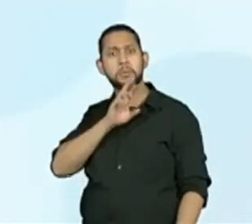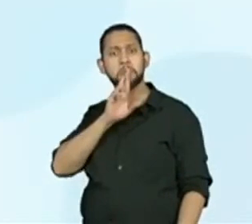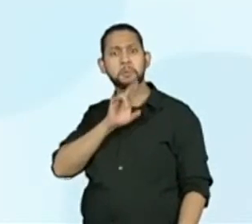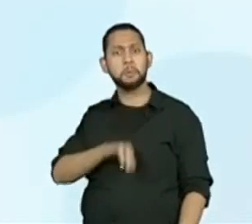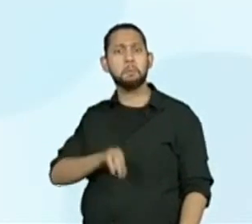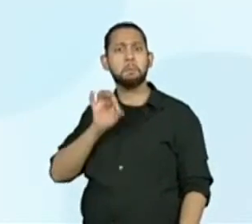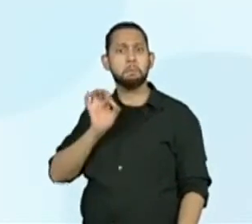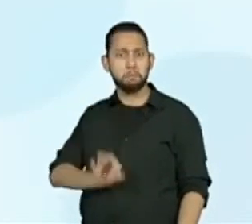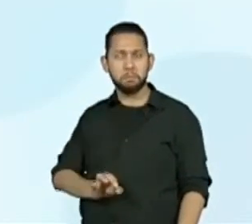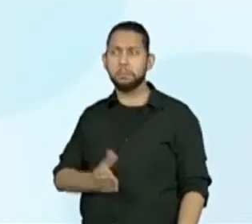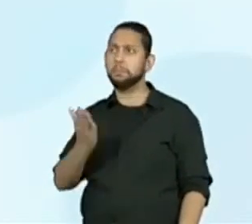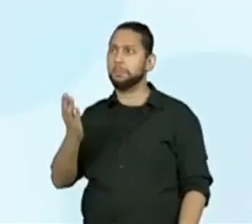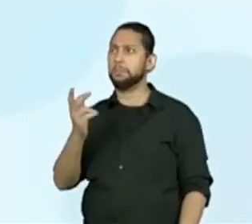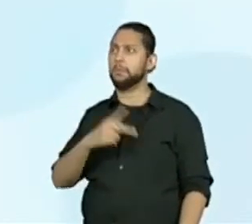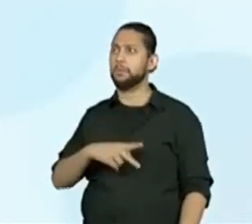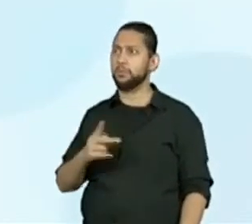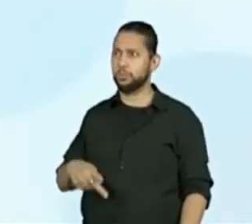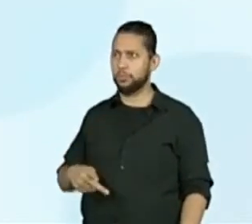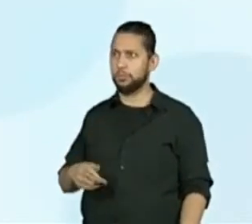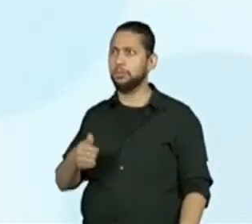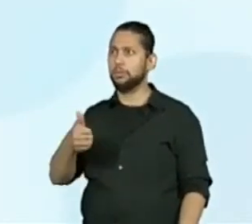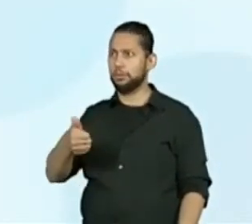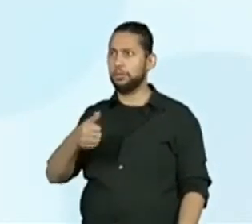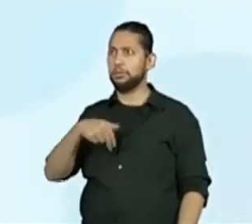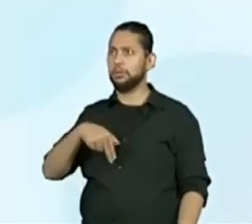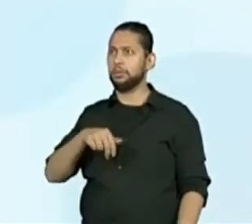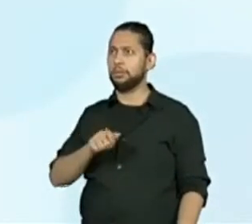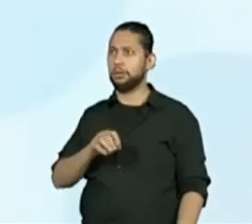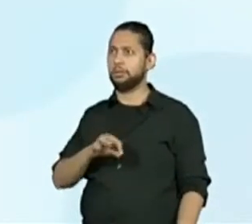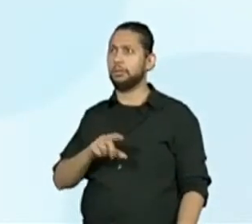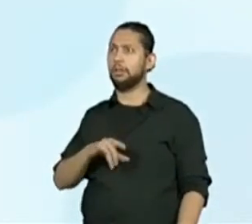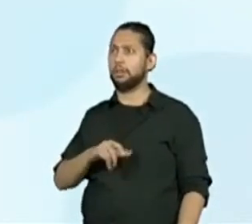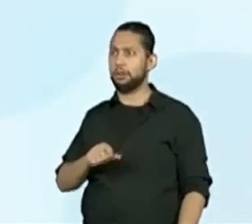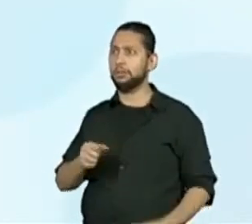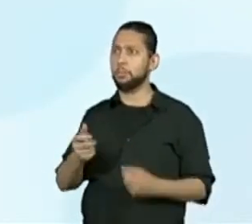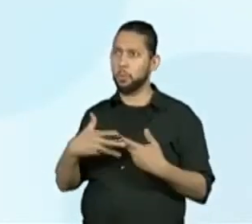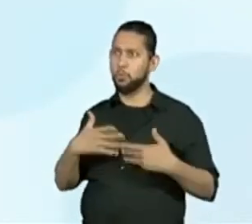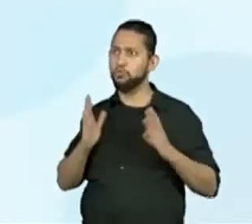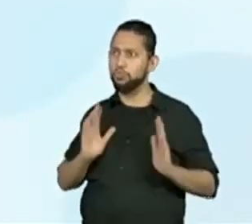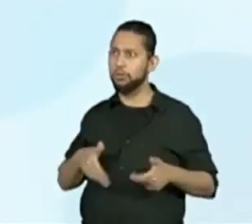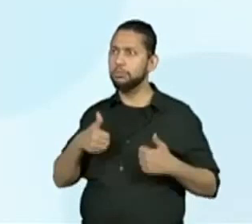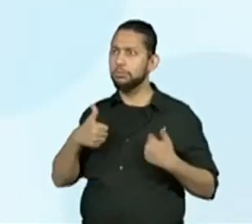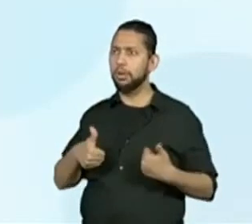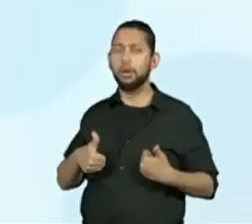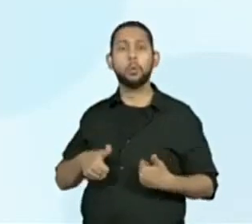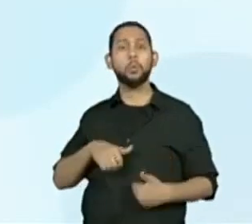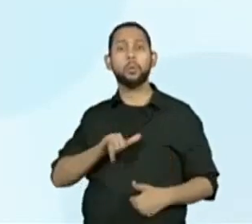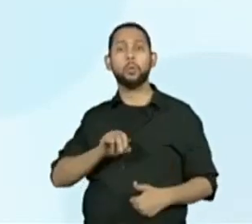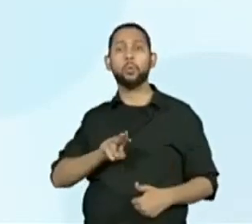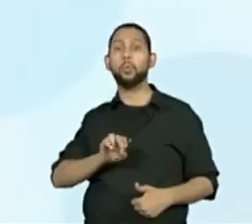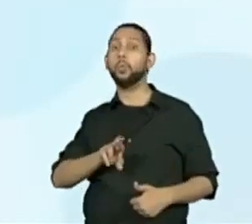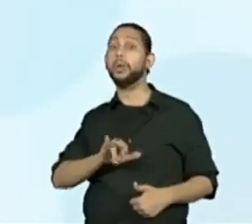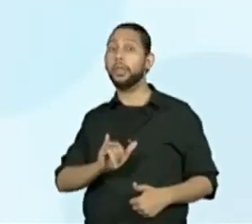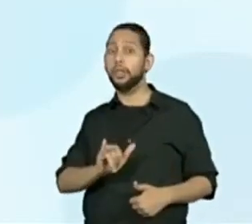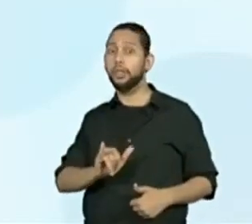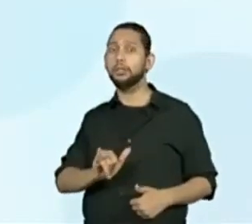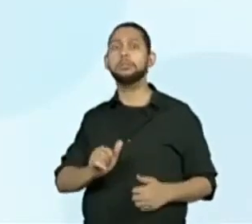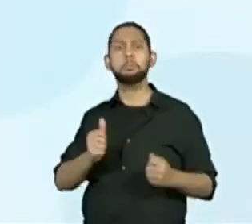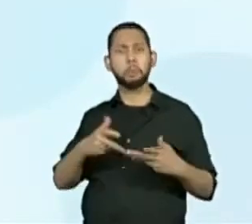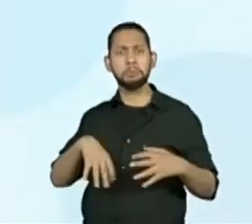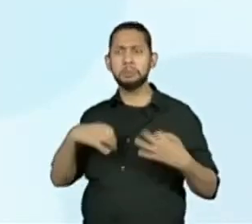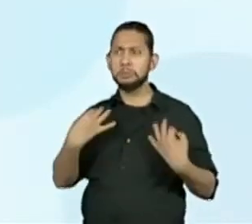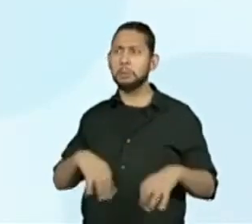a professora Natália já trouxe aí a operação que a gente pode realizar e o Yuri também já respondeu para